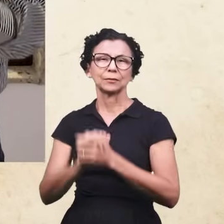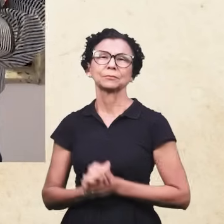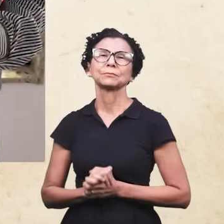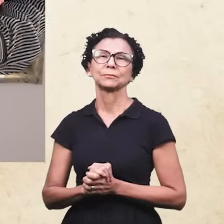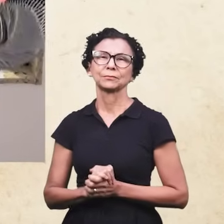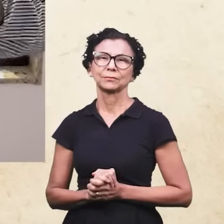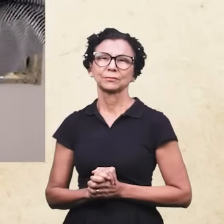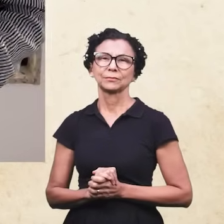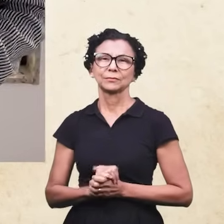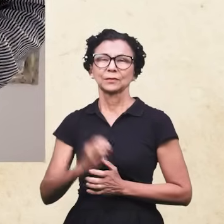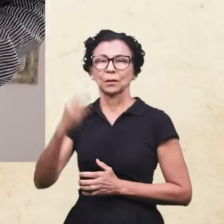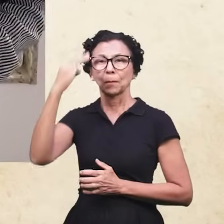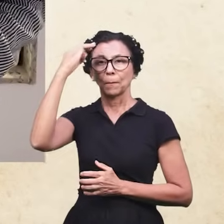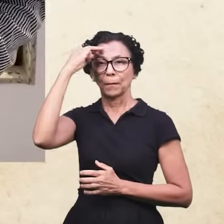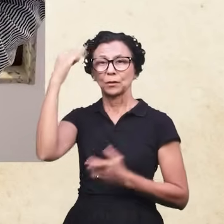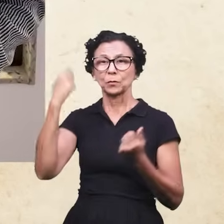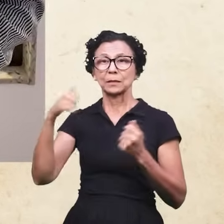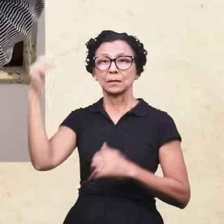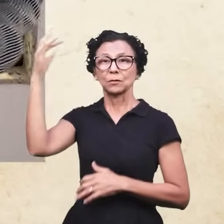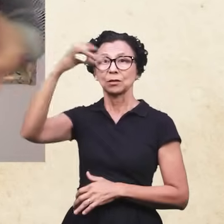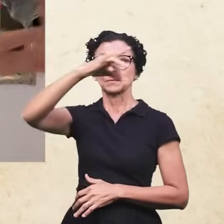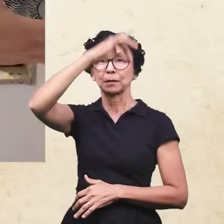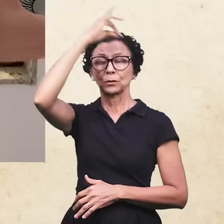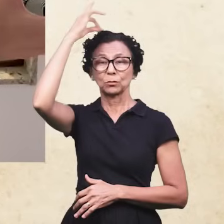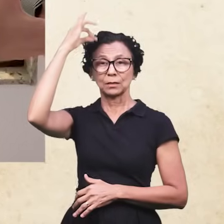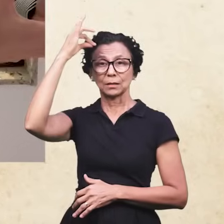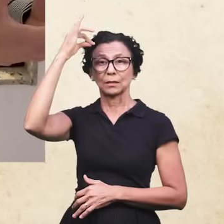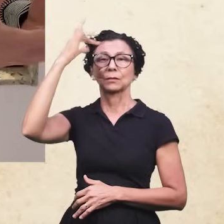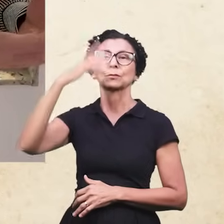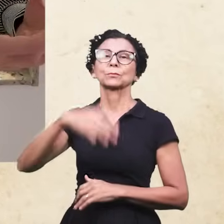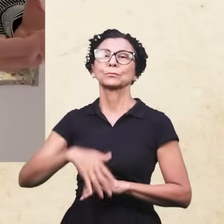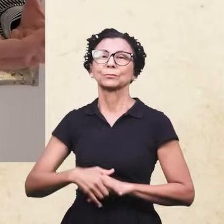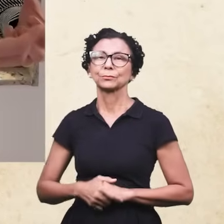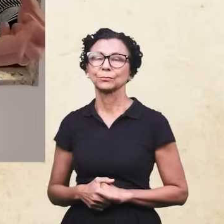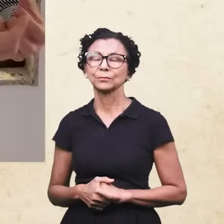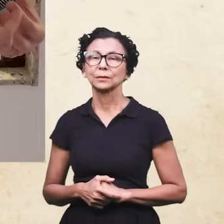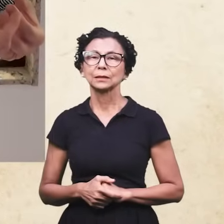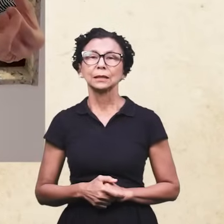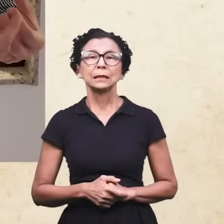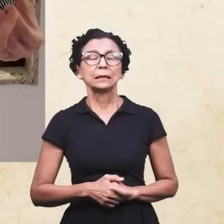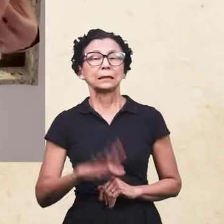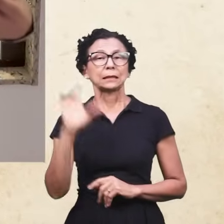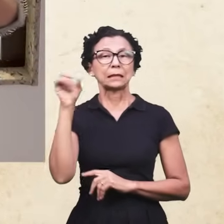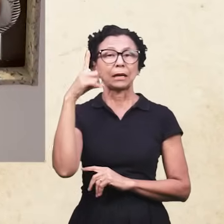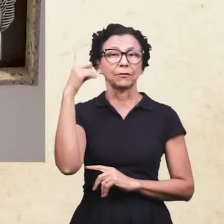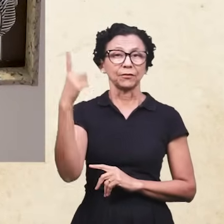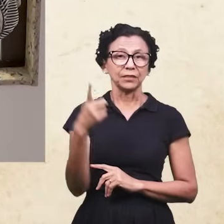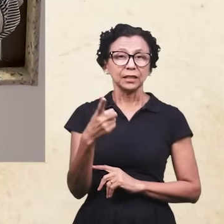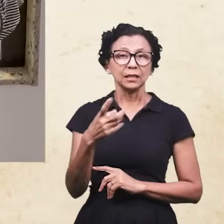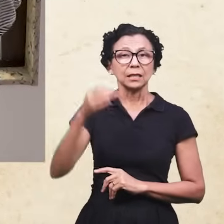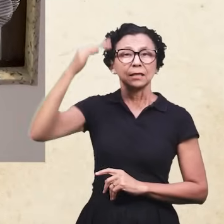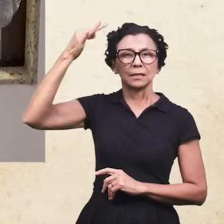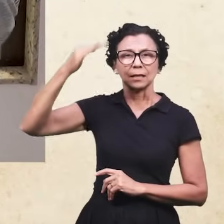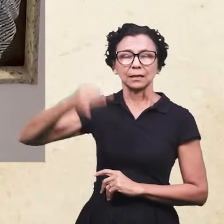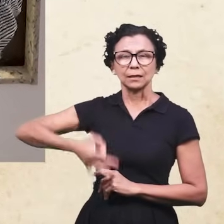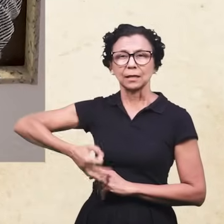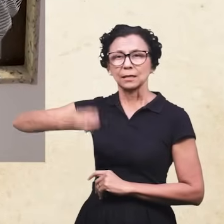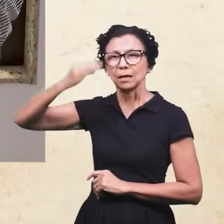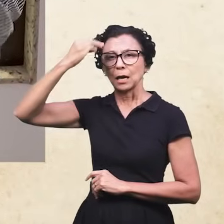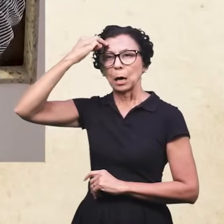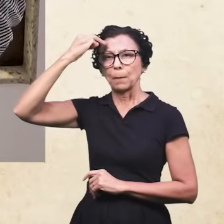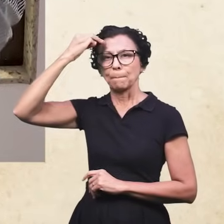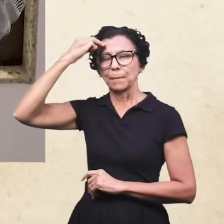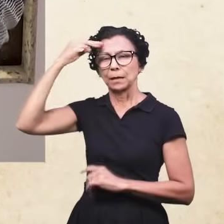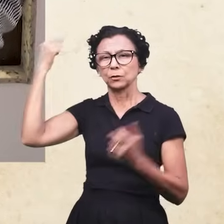é a mente cheia do Espírito Santo. O salmista, quando escreve isso, é porque ele tinha certeza de que a mente